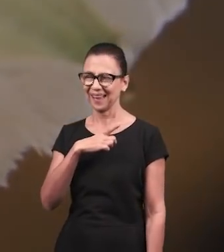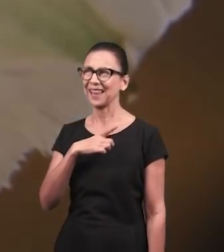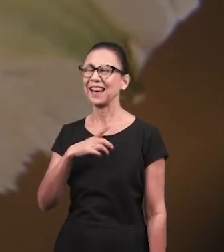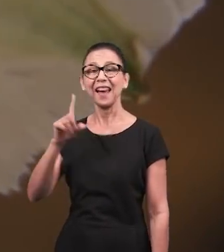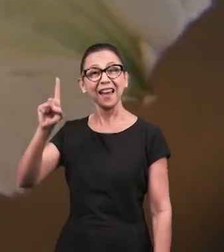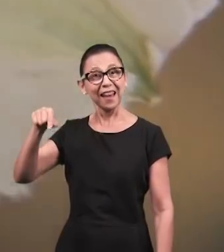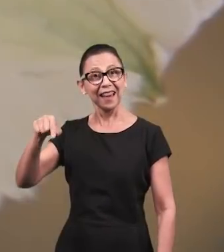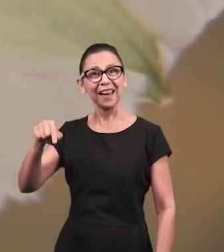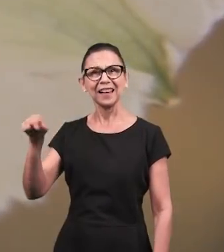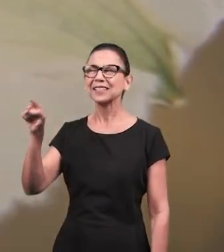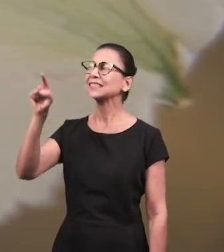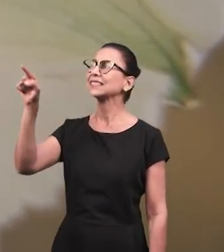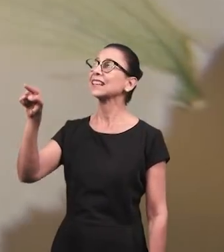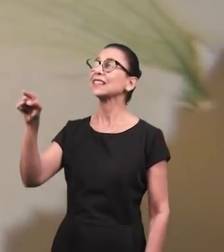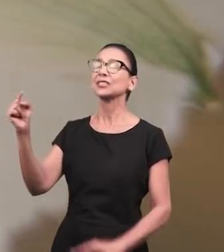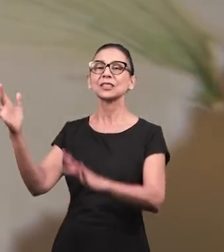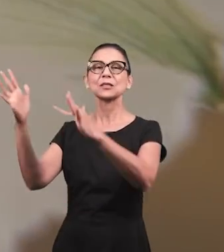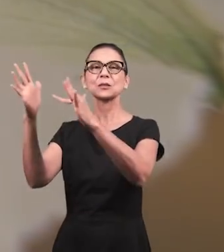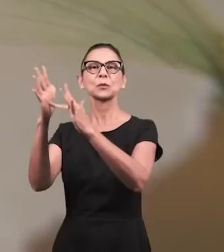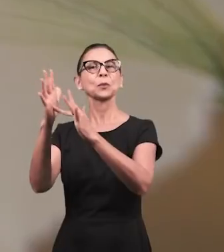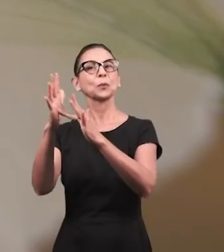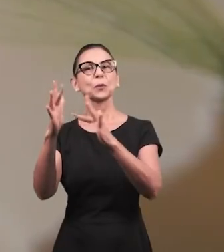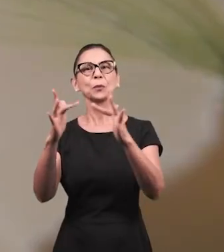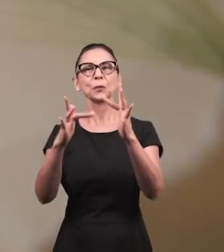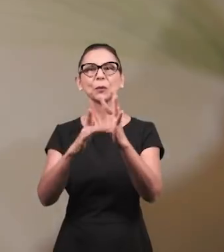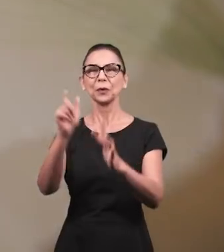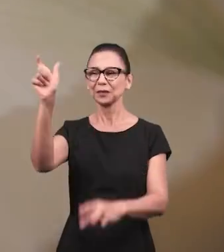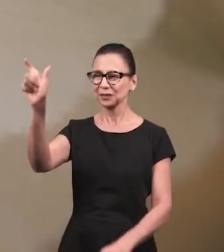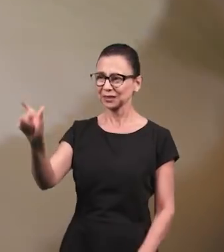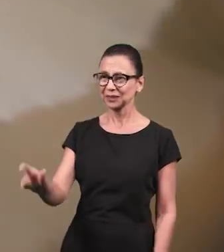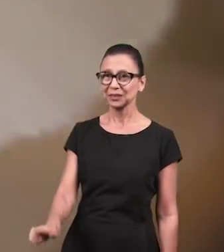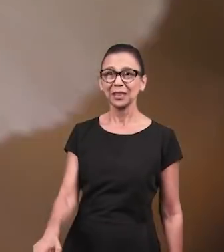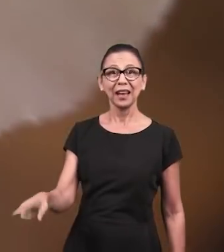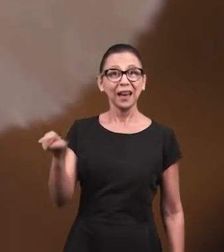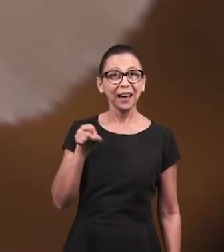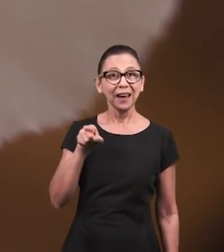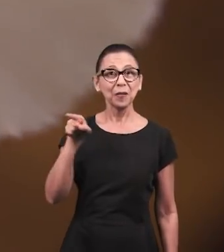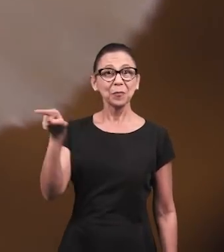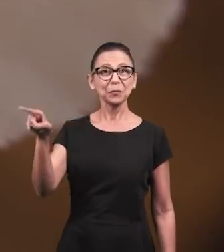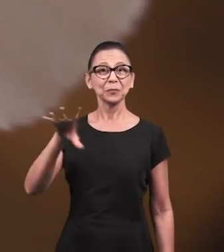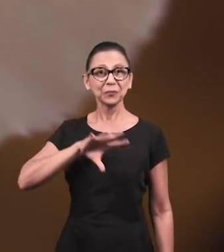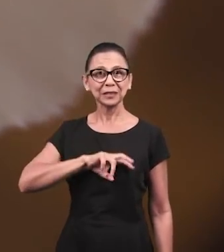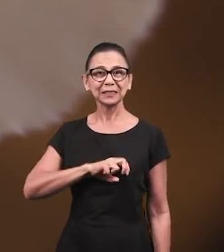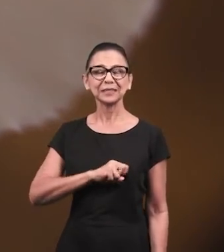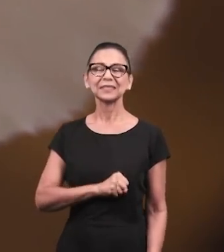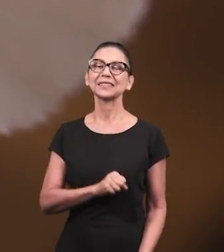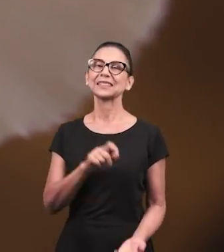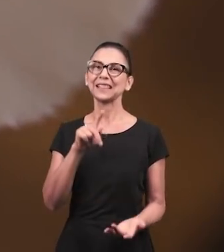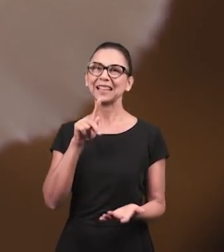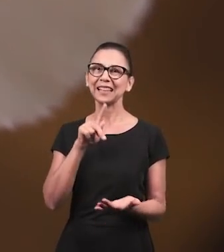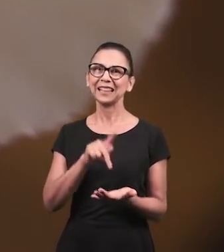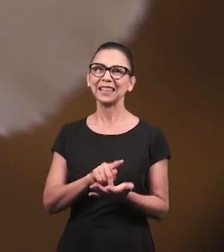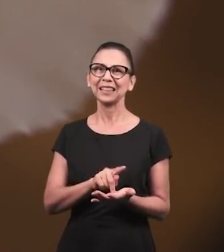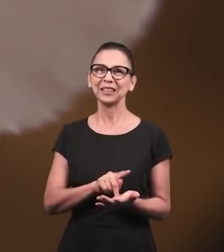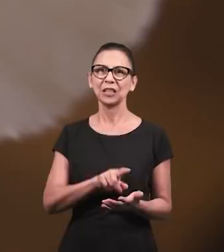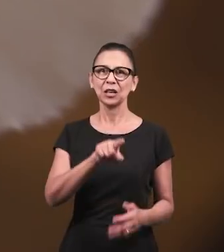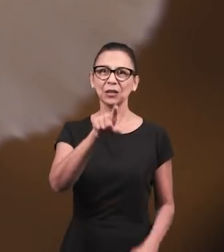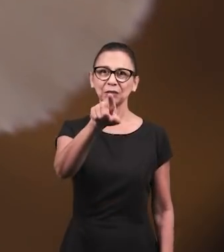é Jesus, Ele é Jesus, Ele é Jesus, Ele é Jesus, o